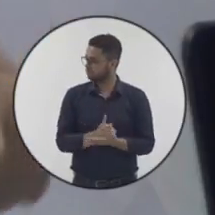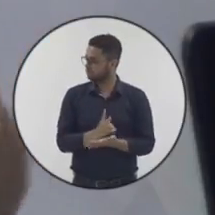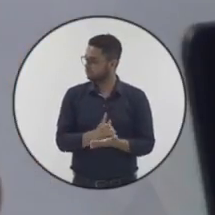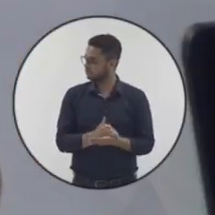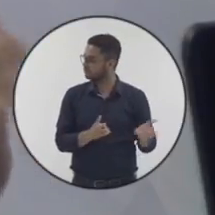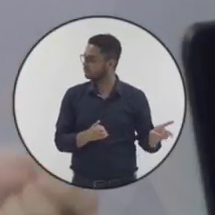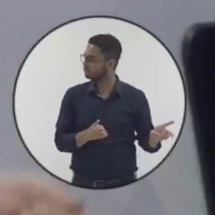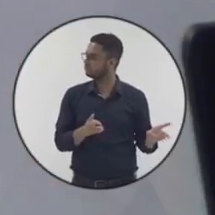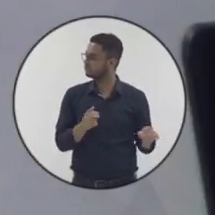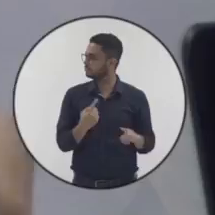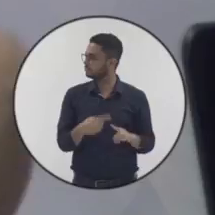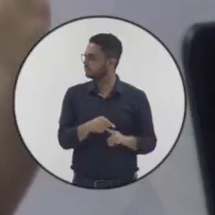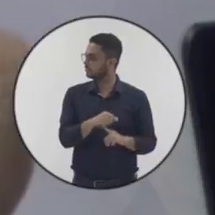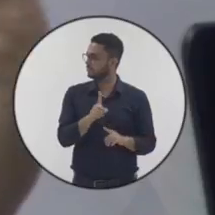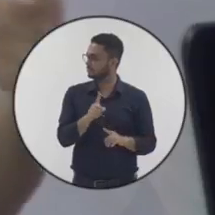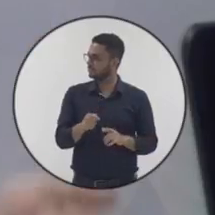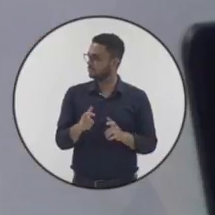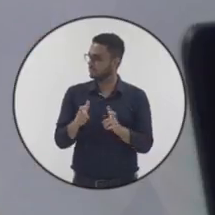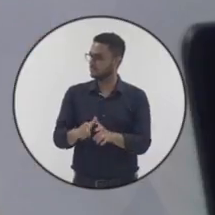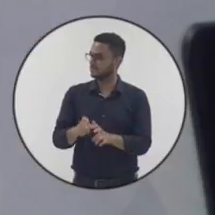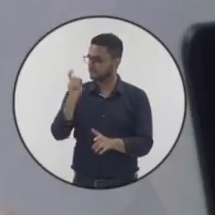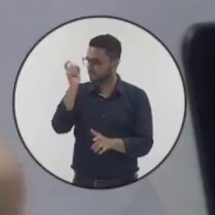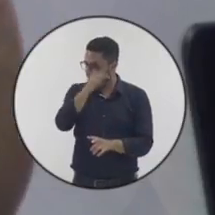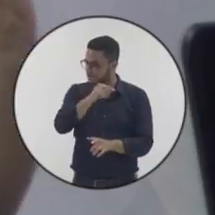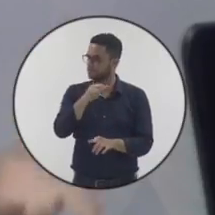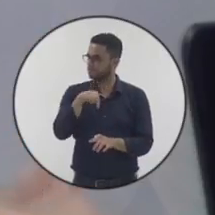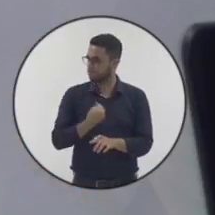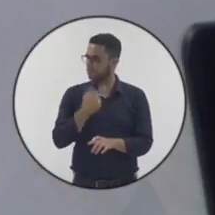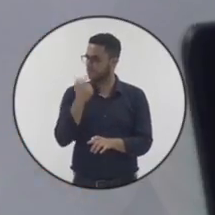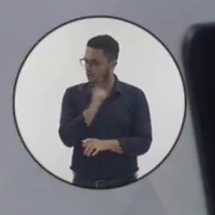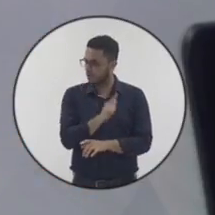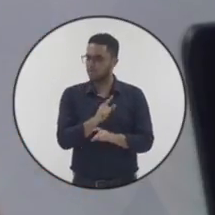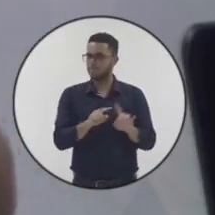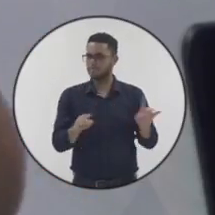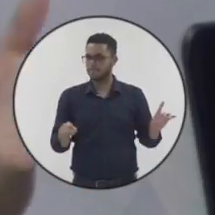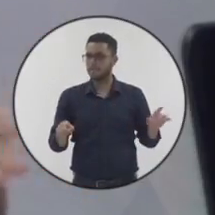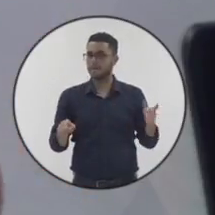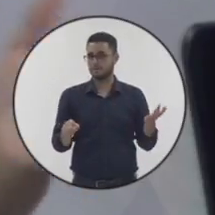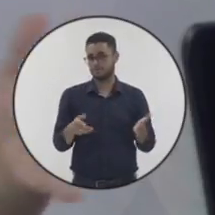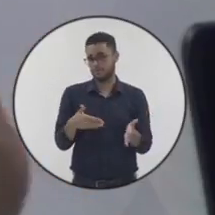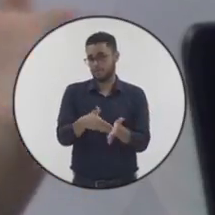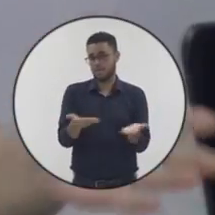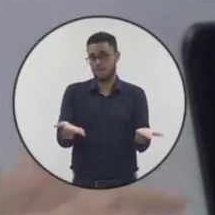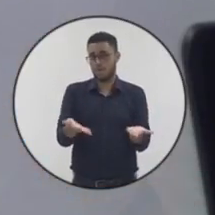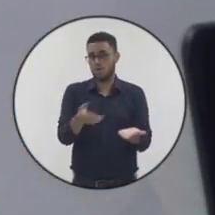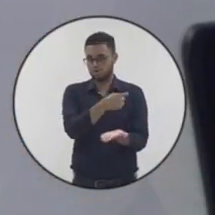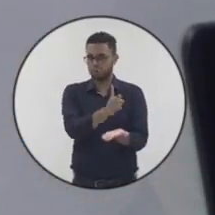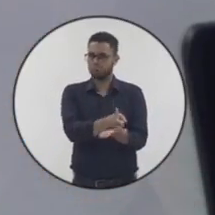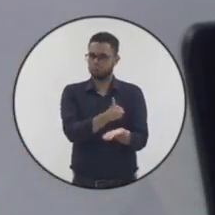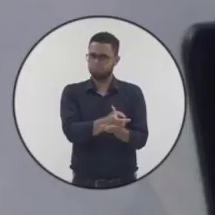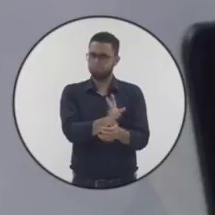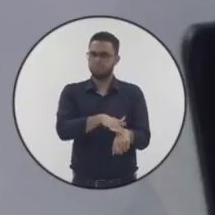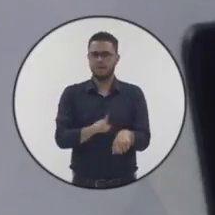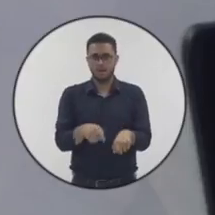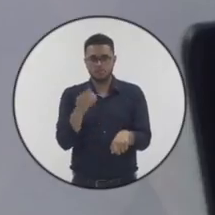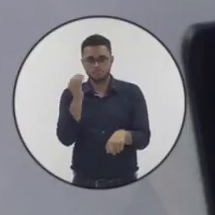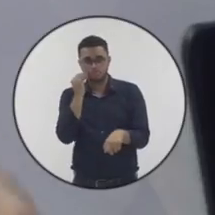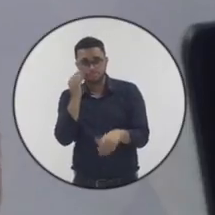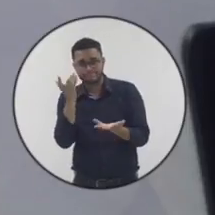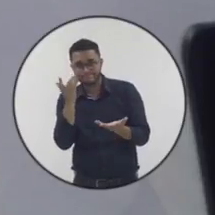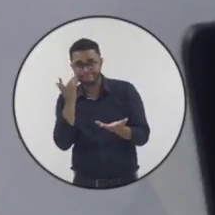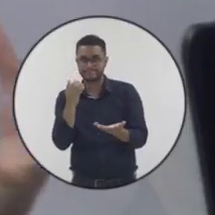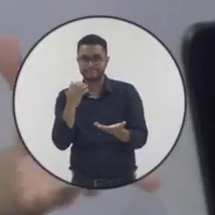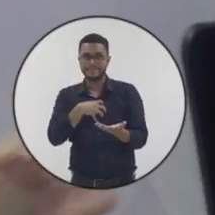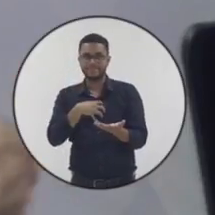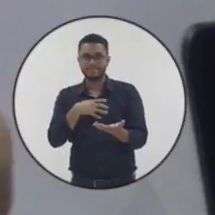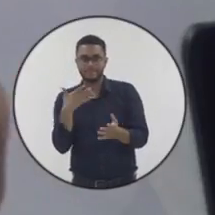espaço difícil, conquistado de uma forma bastante difícil e que, de alguma maneira, é ainda uma forma de penetração na saúde, mas que a